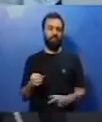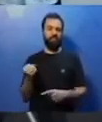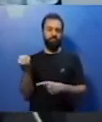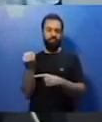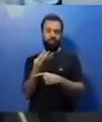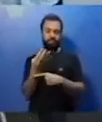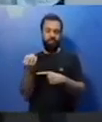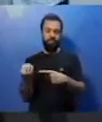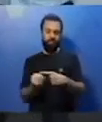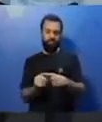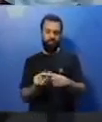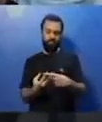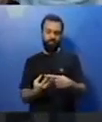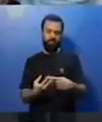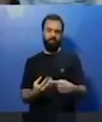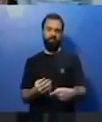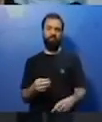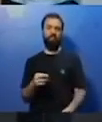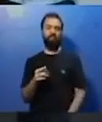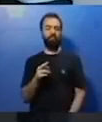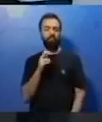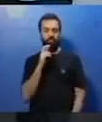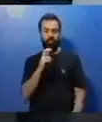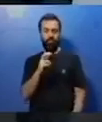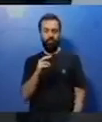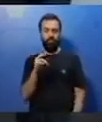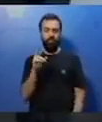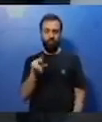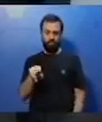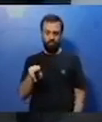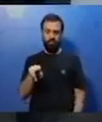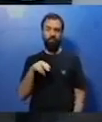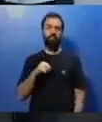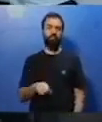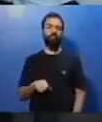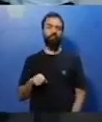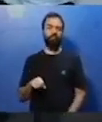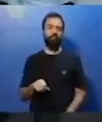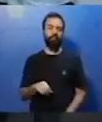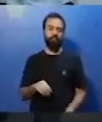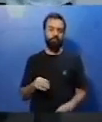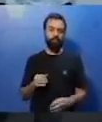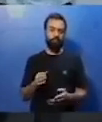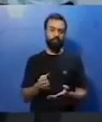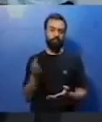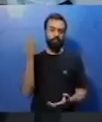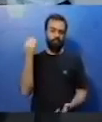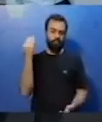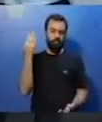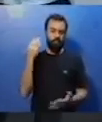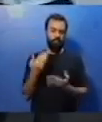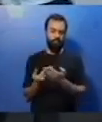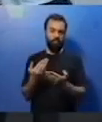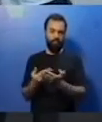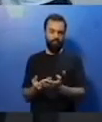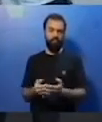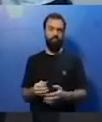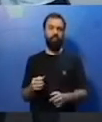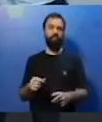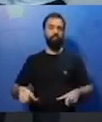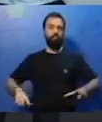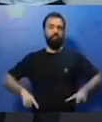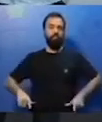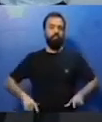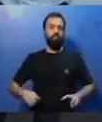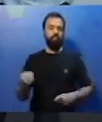frações equivalentes. Na última aula, a gente trabalhou um pouquinho de